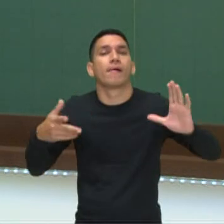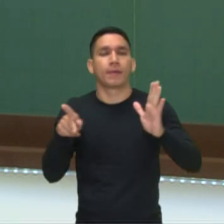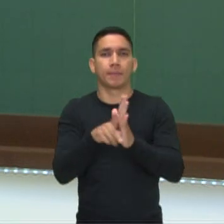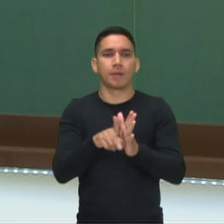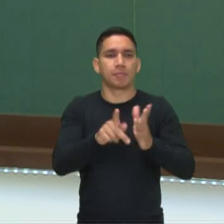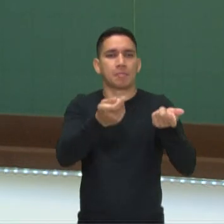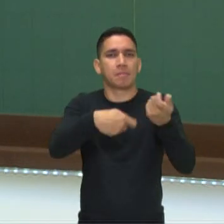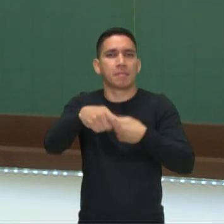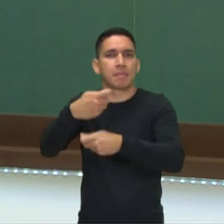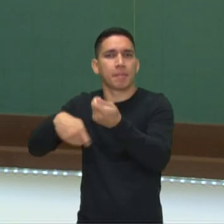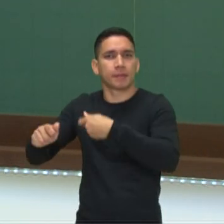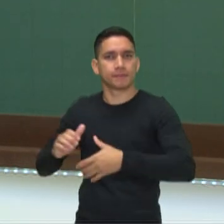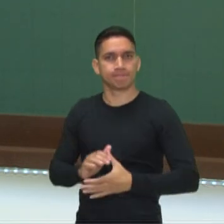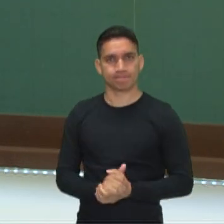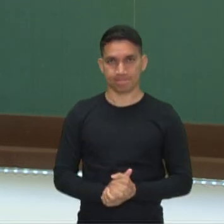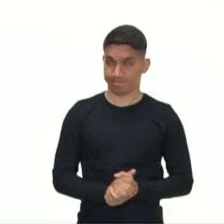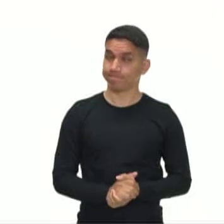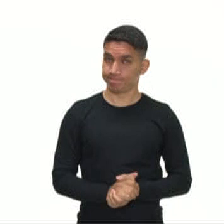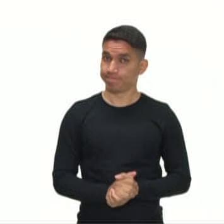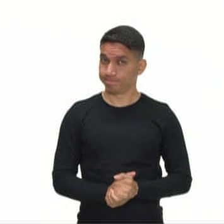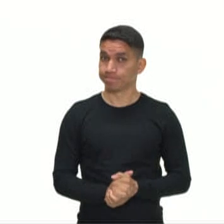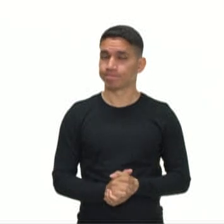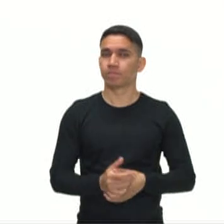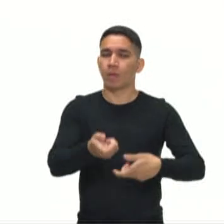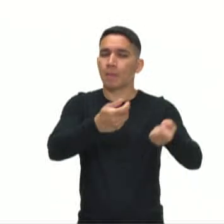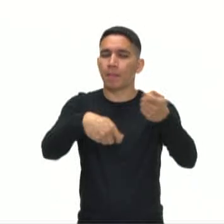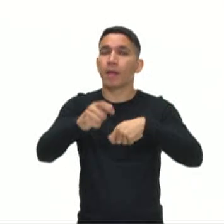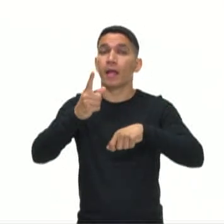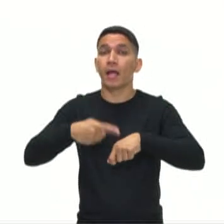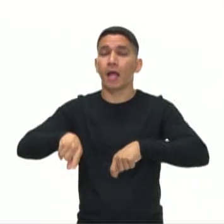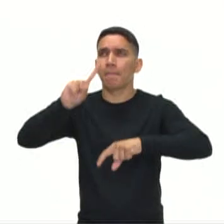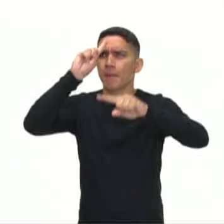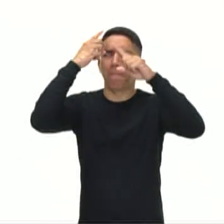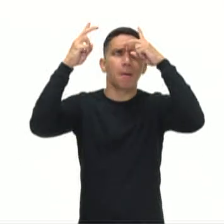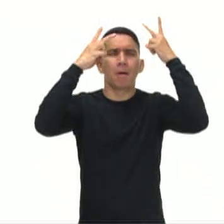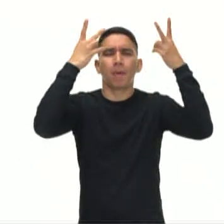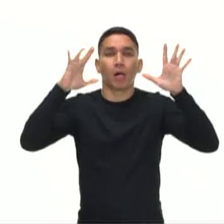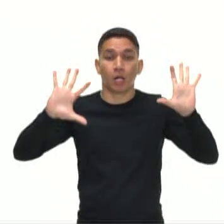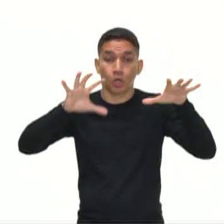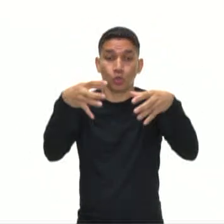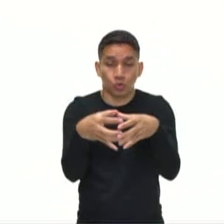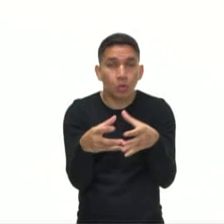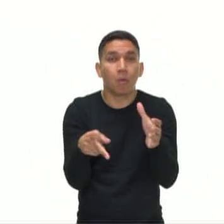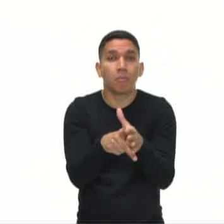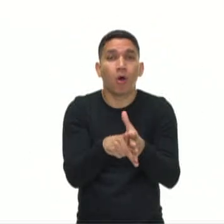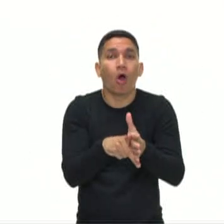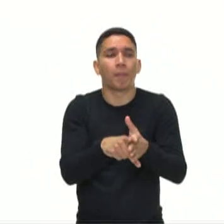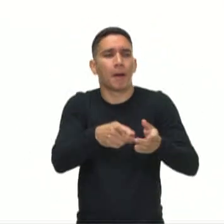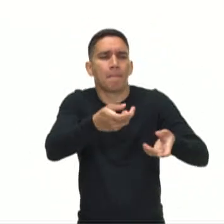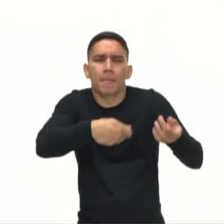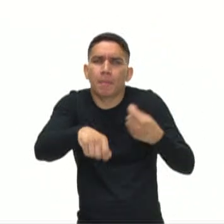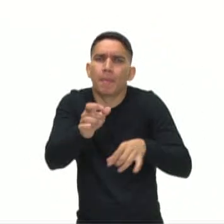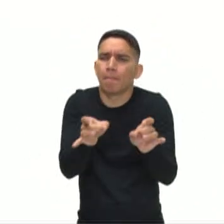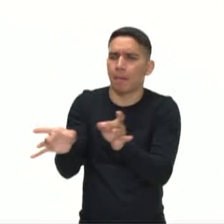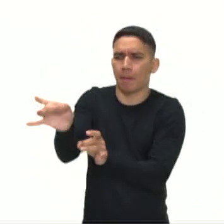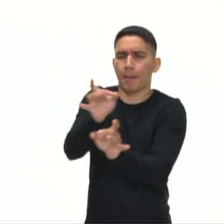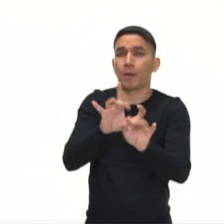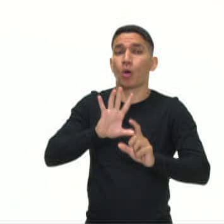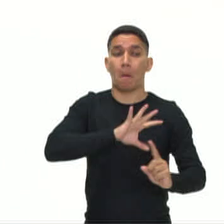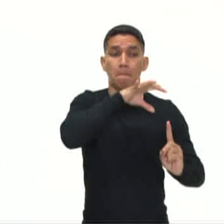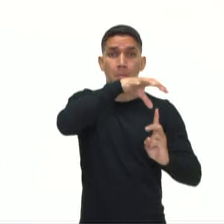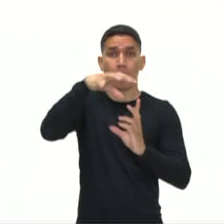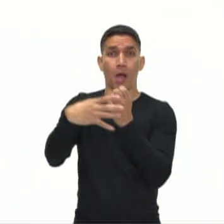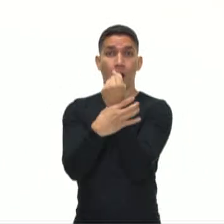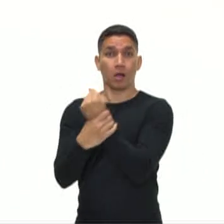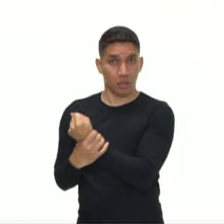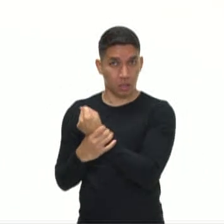características do mercantilismo, né? O mercantilismo foi um conjunto de ideias e práticas econômicas em que as monarquias